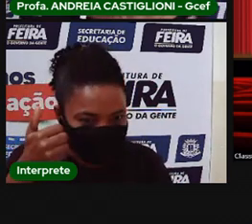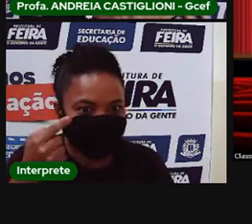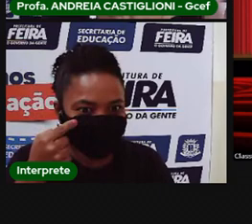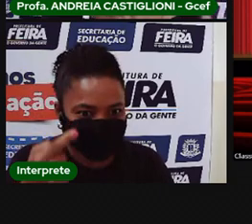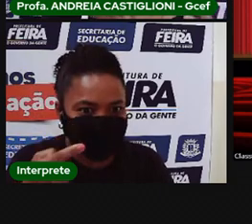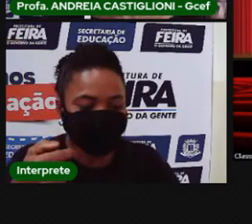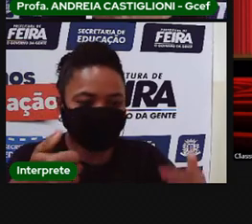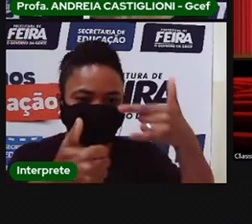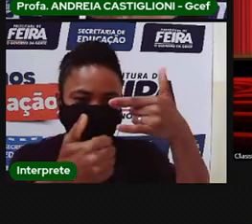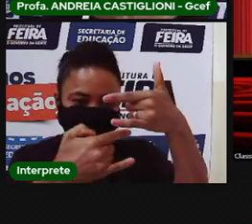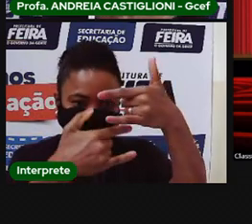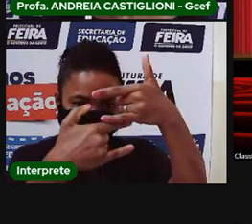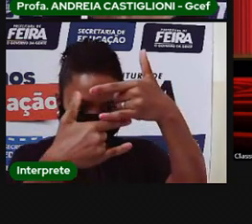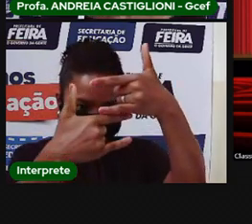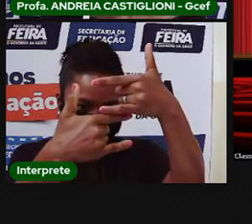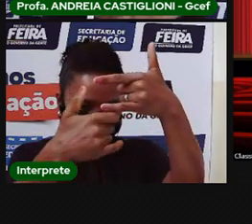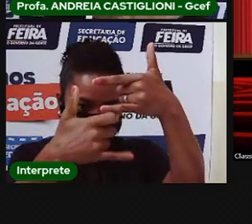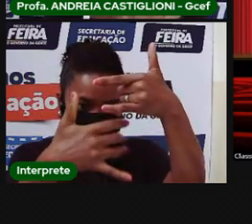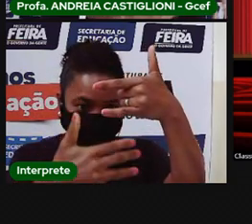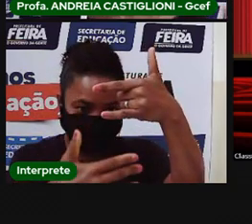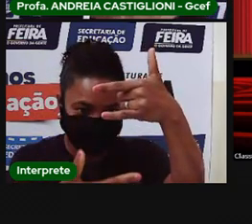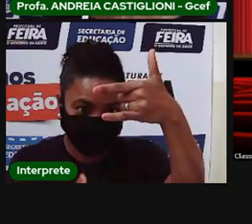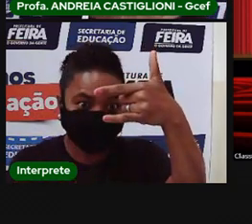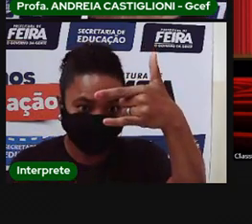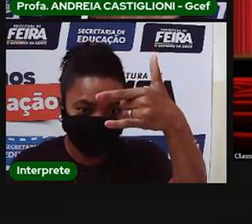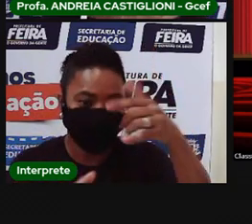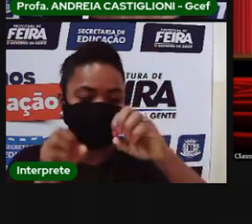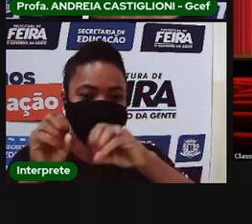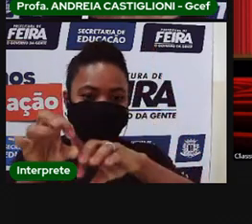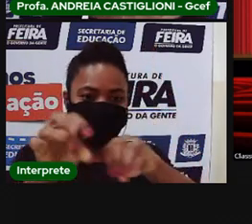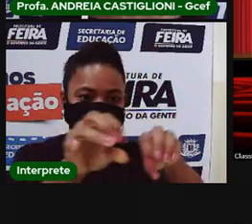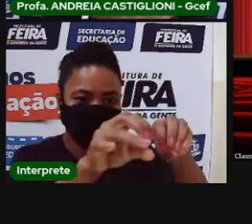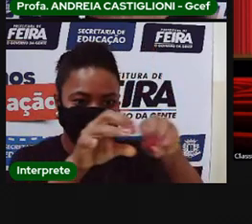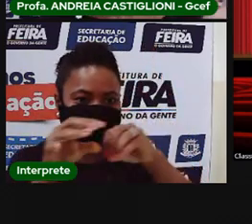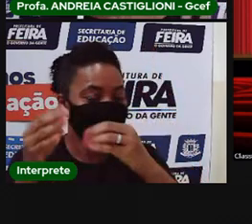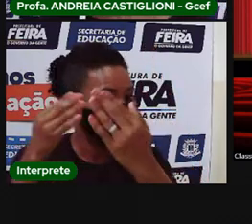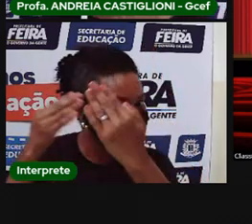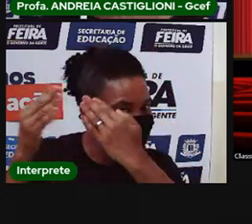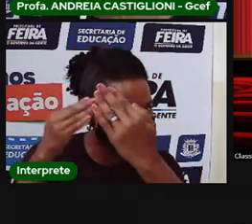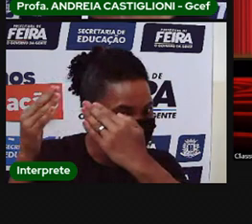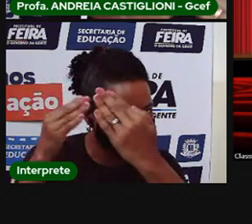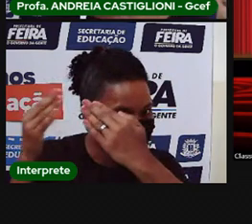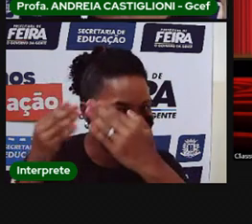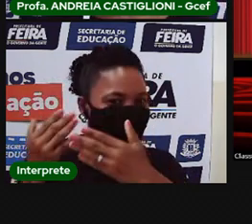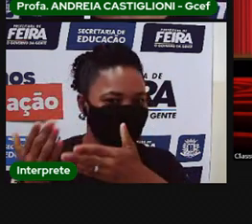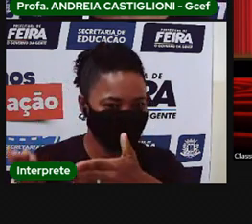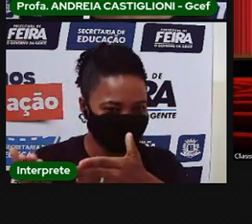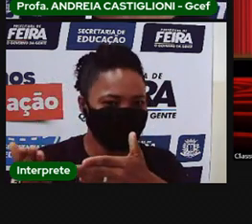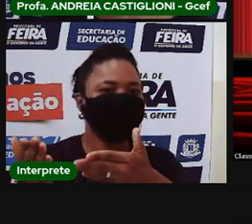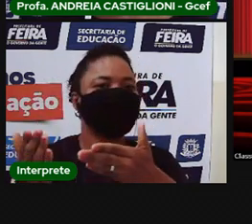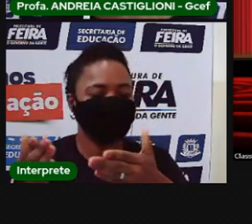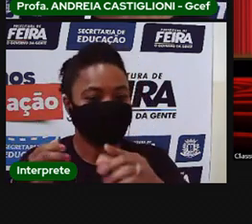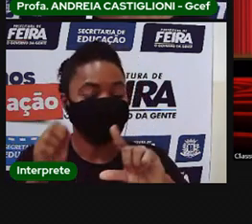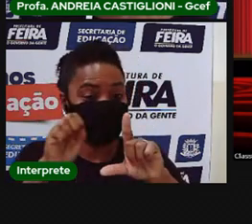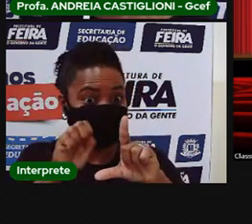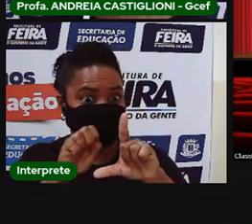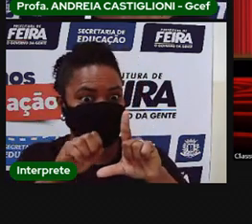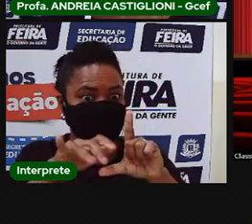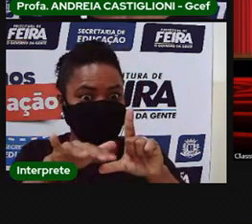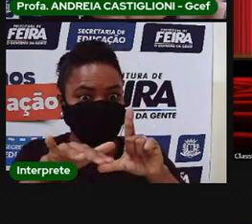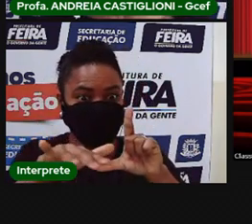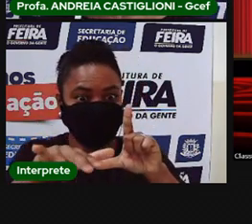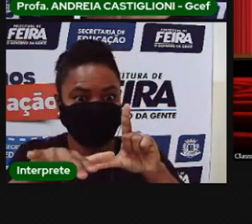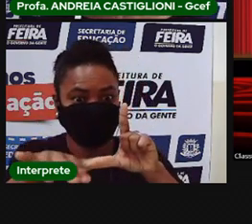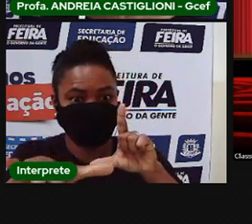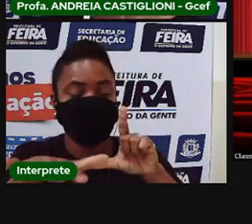né? Com essa aula live, né, com Marília, que é influencer, ela já trouxe os materiais, já compartilhou com vocês o uso do